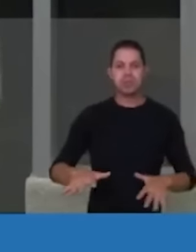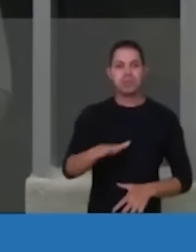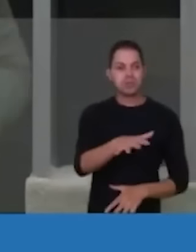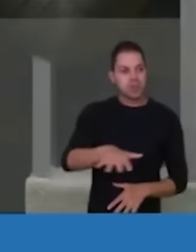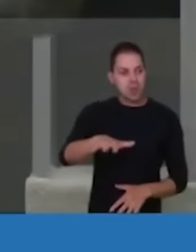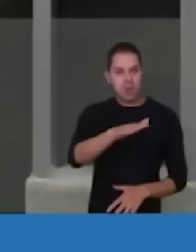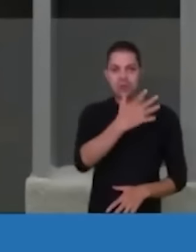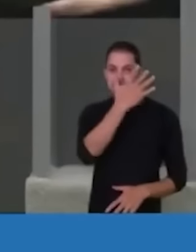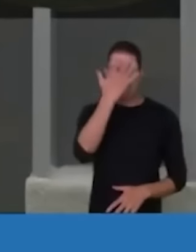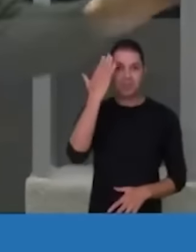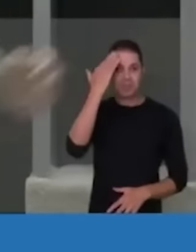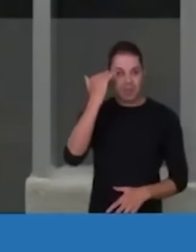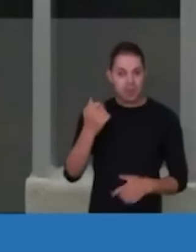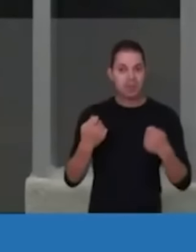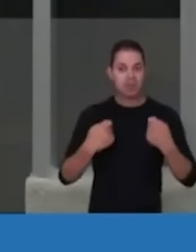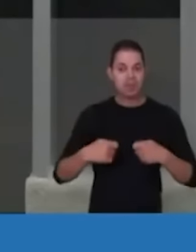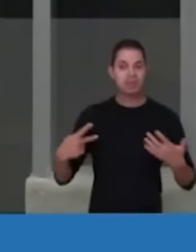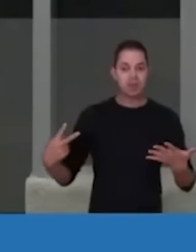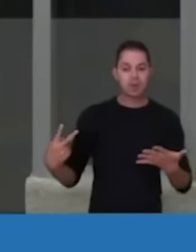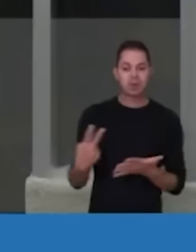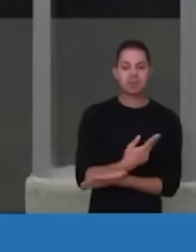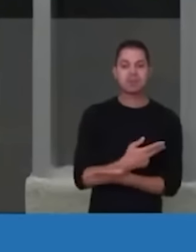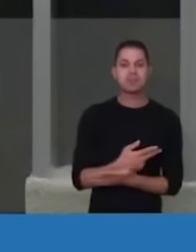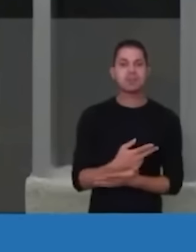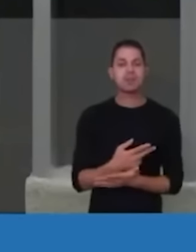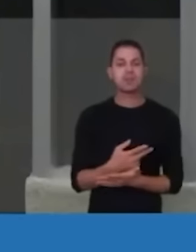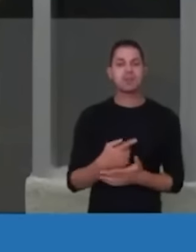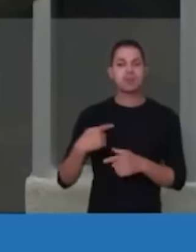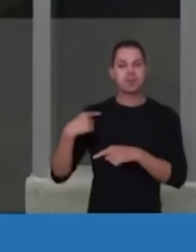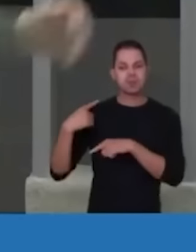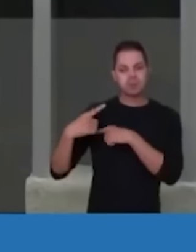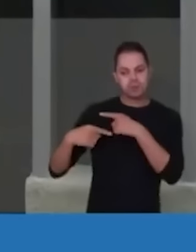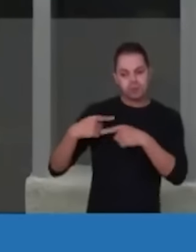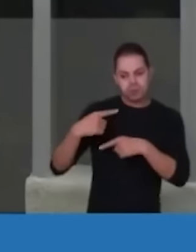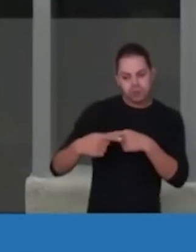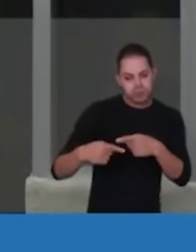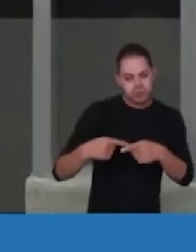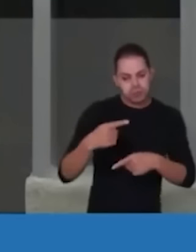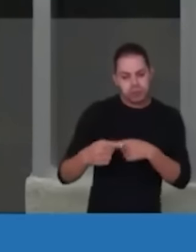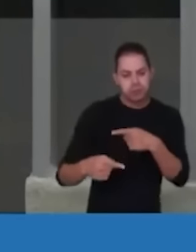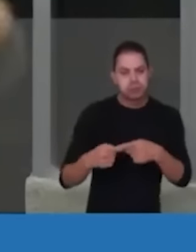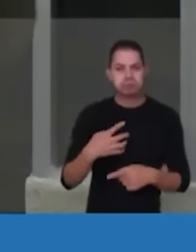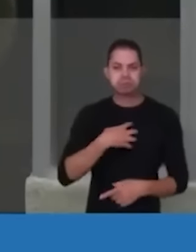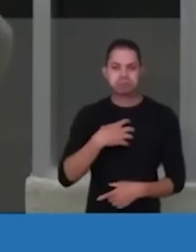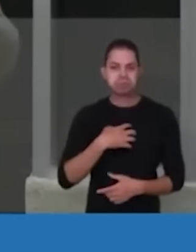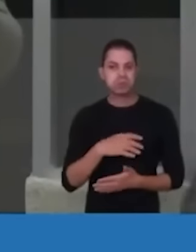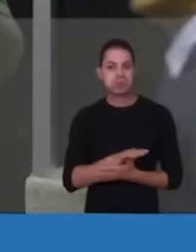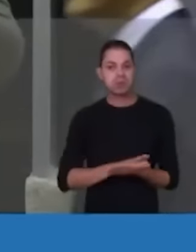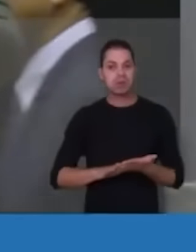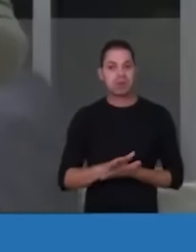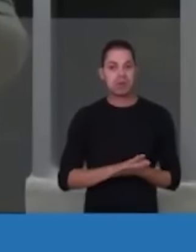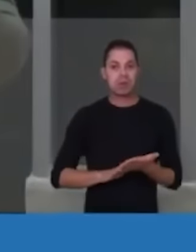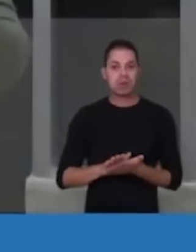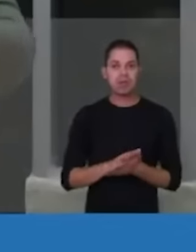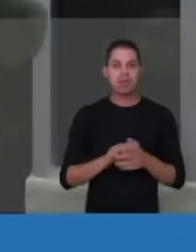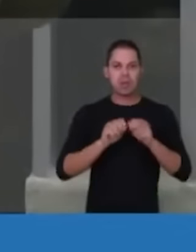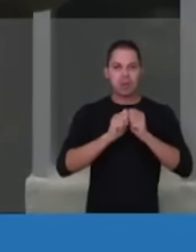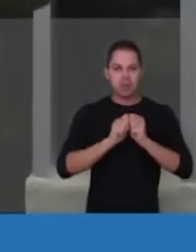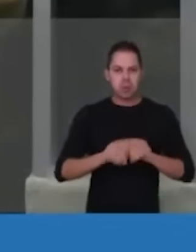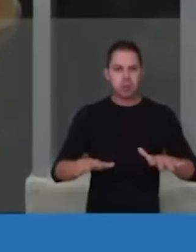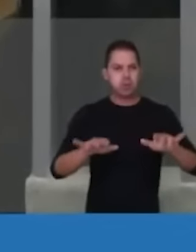sociedade do tudo que aconteceu gerações foram entorpecidas nós precisamos divulgar porque só assim a gente